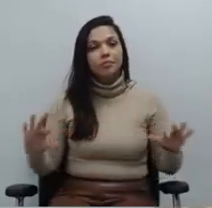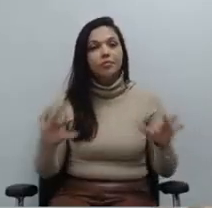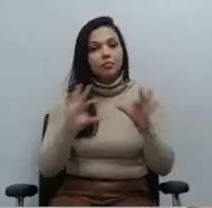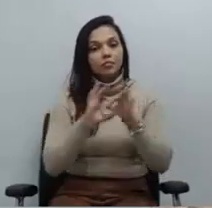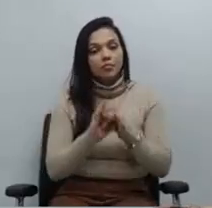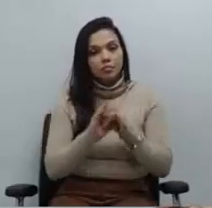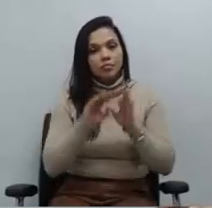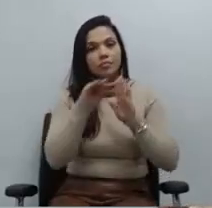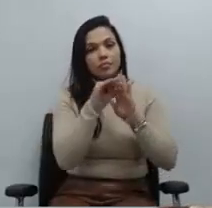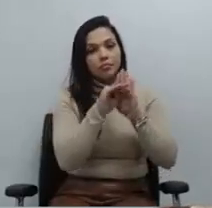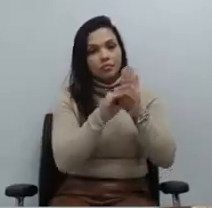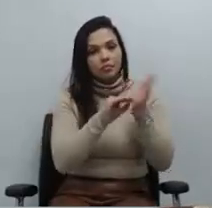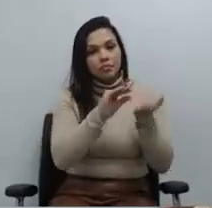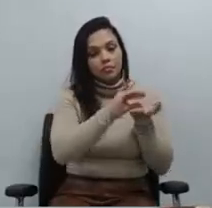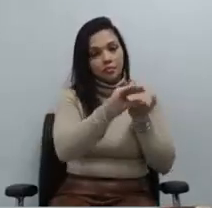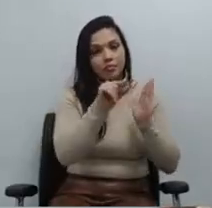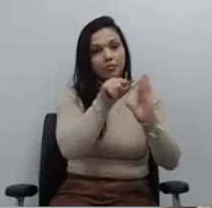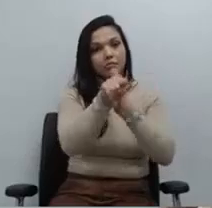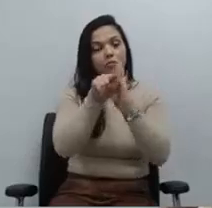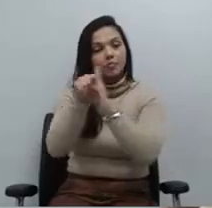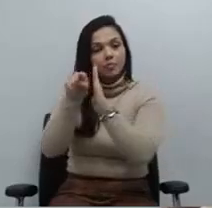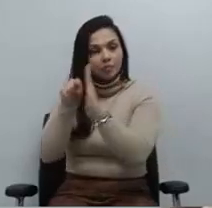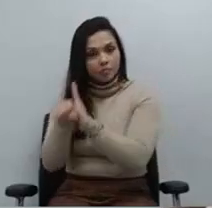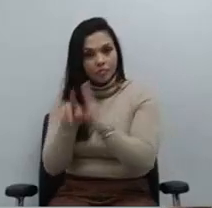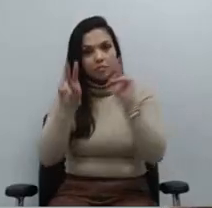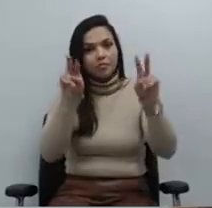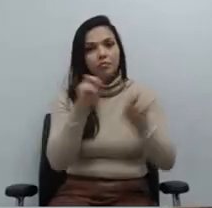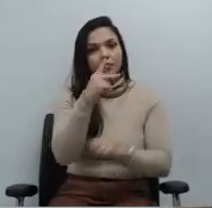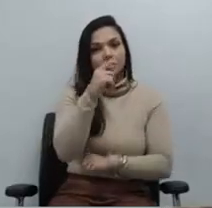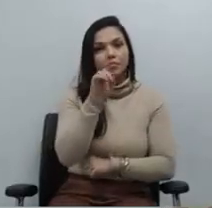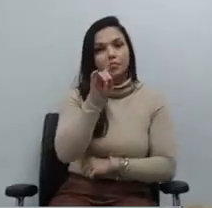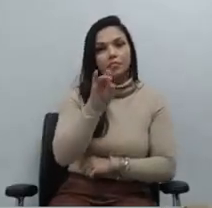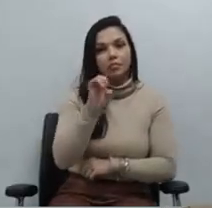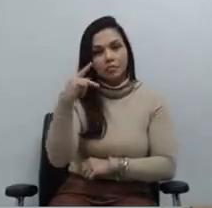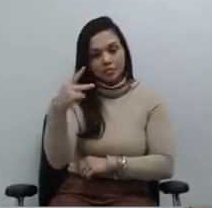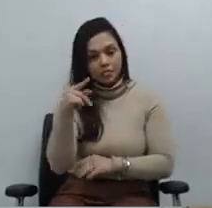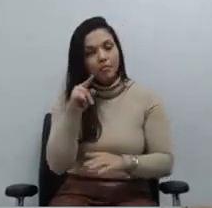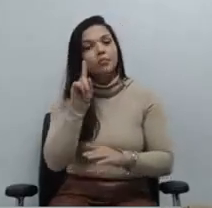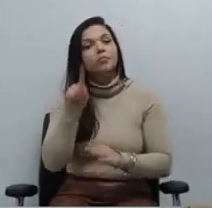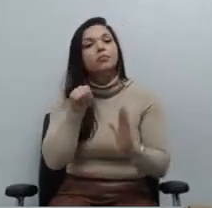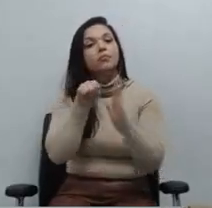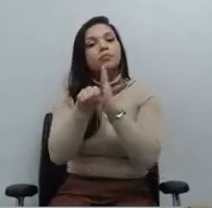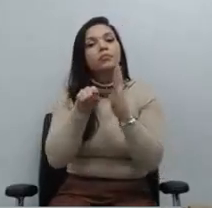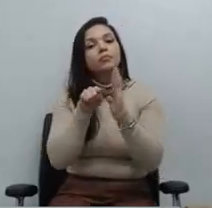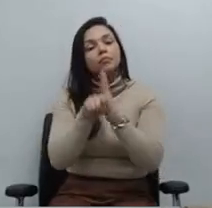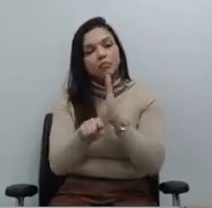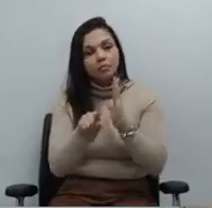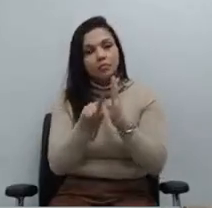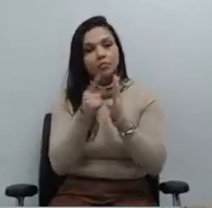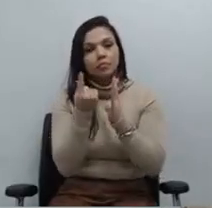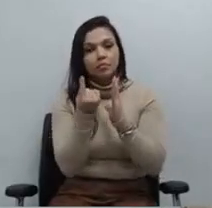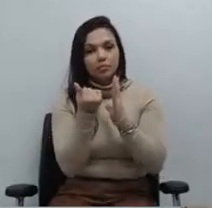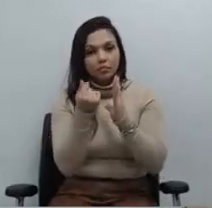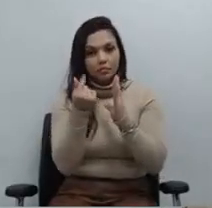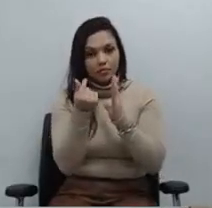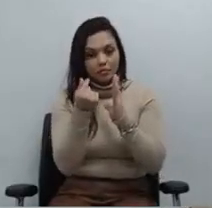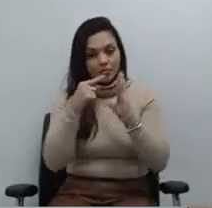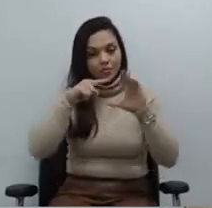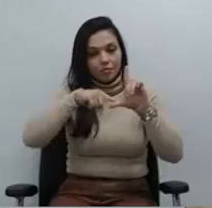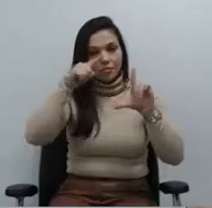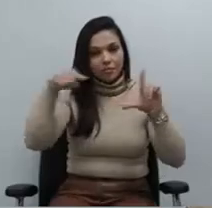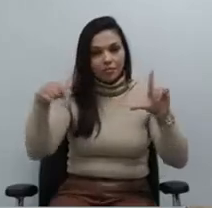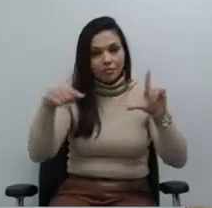pauta remuneratória, as perguntas formuladas pela APADEP foram divididas entre o reajuste dos vencimentos e